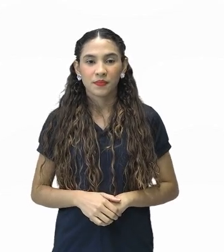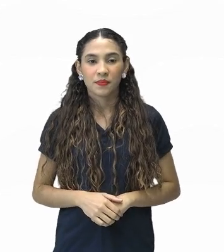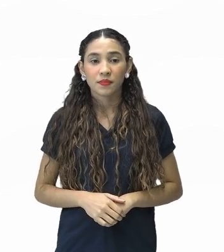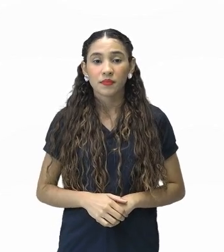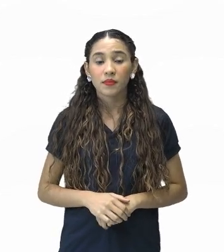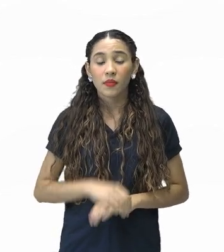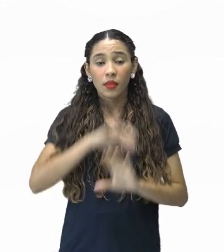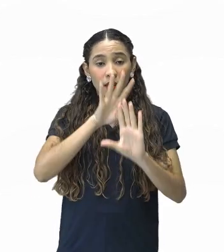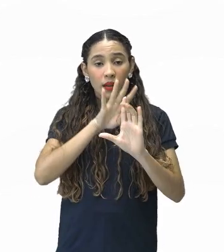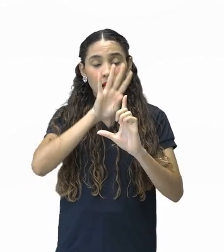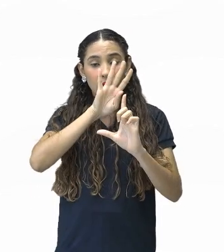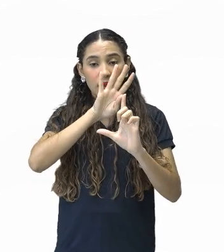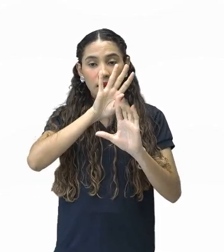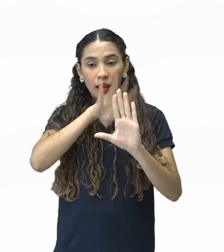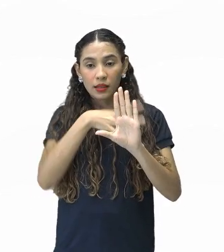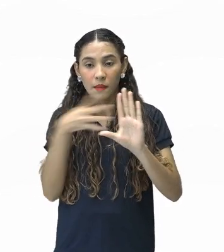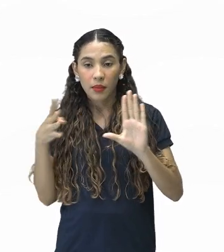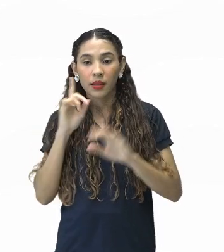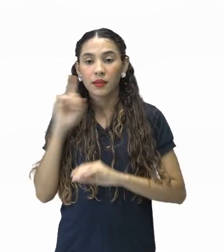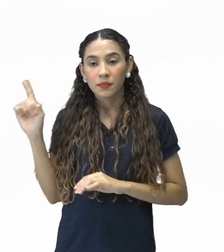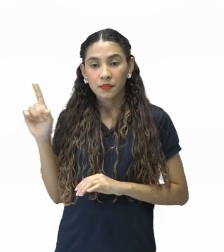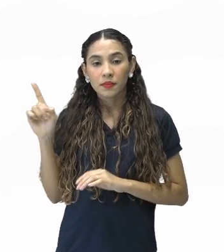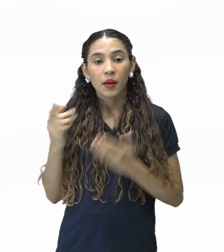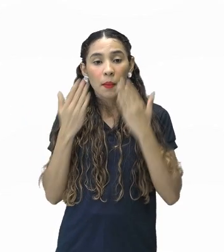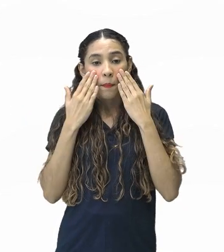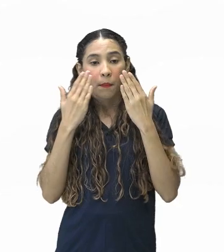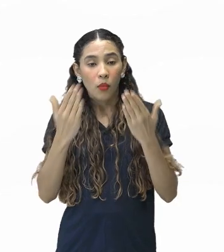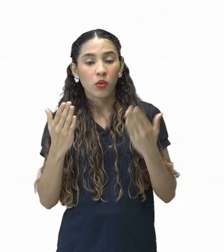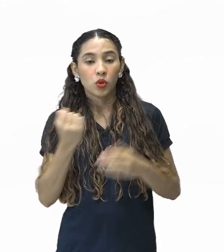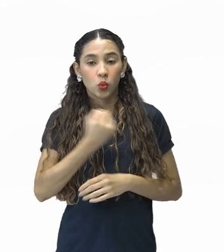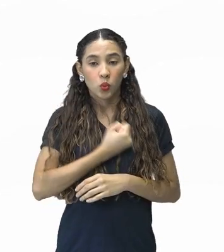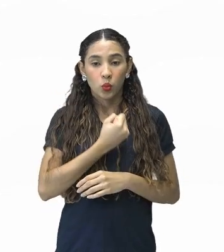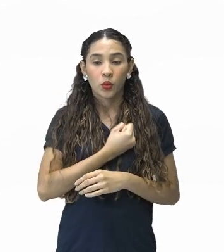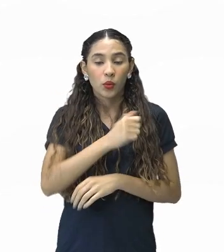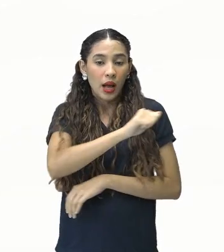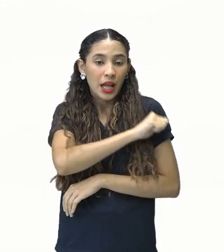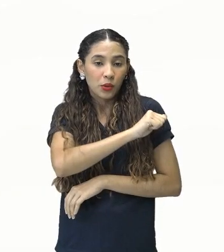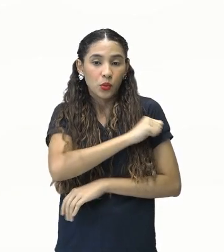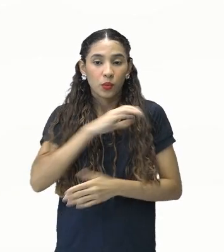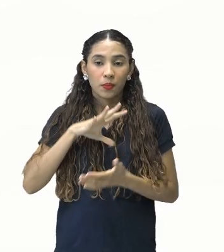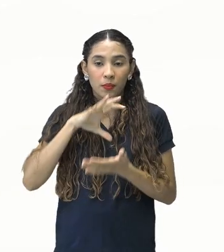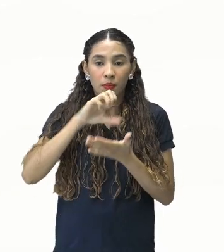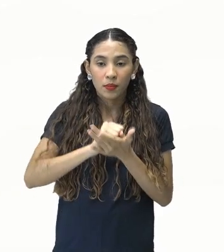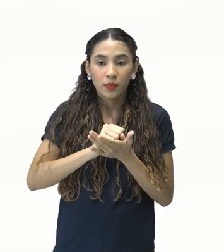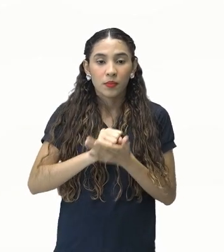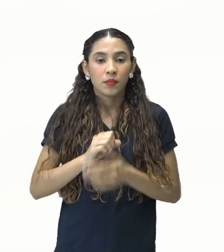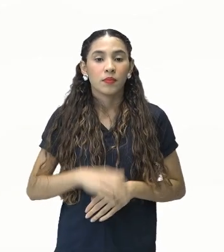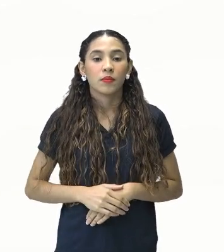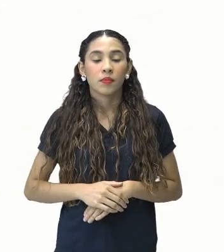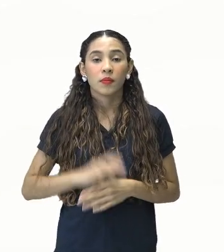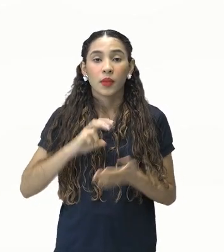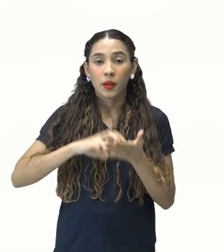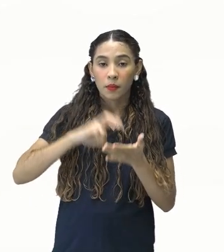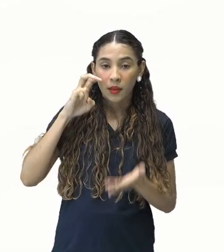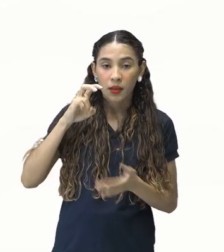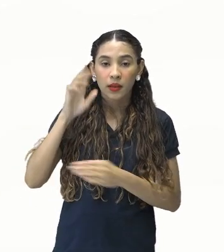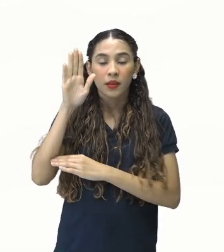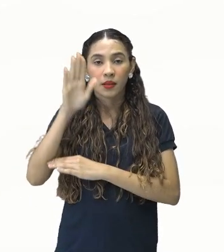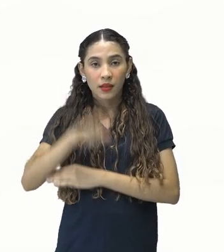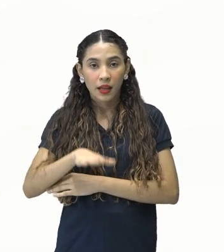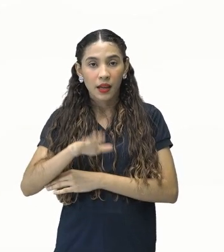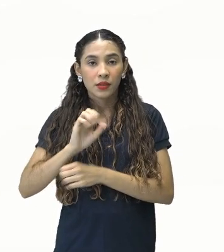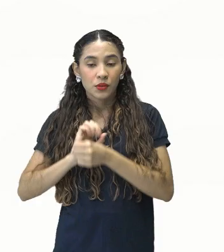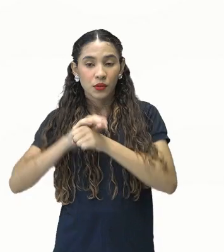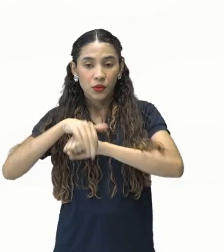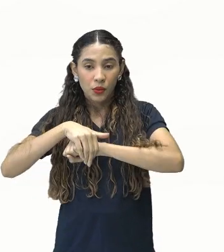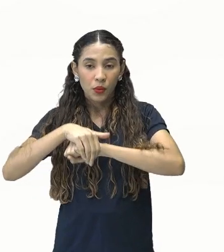A tabela a seguir mostra o número de alunos matriculados nos períodos da manhã, tarde